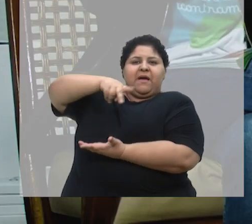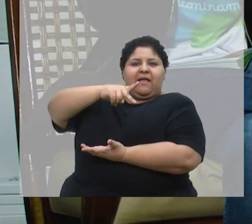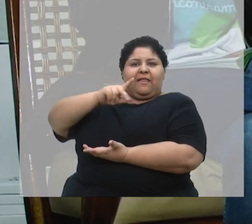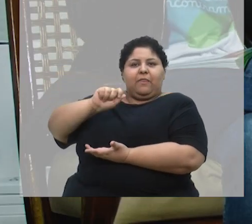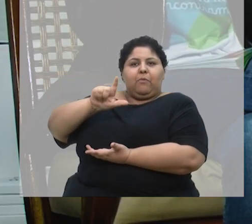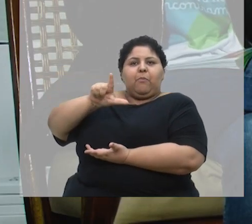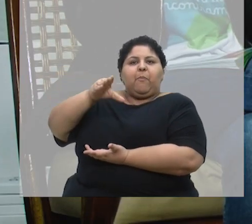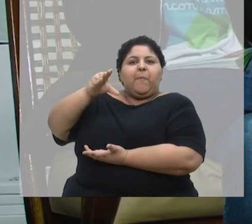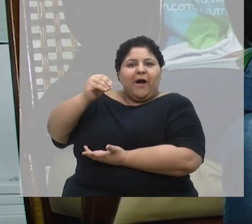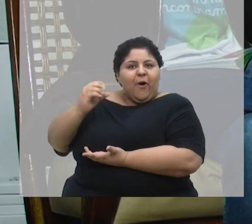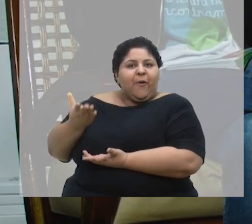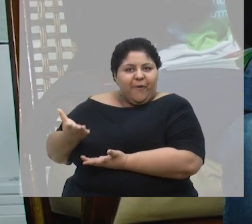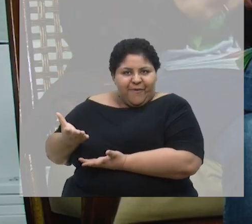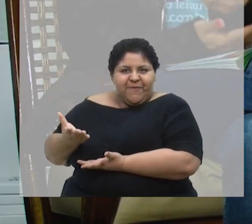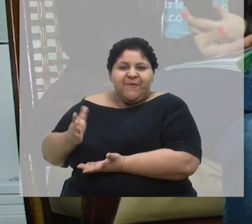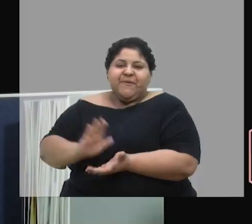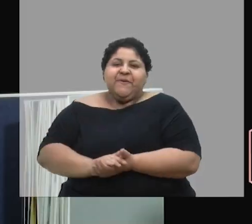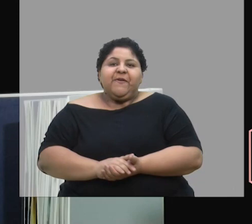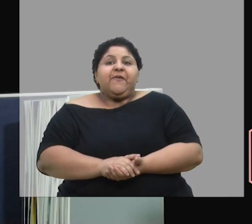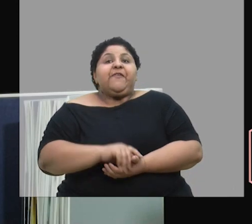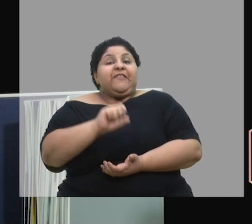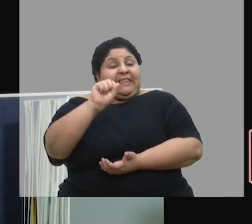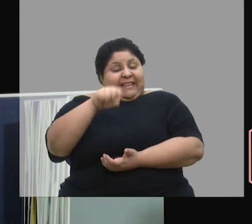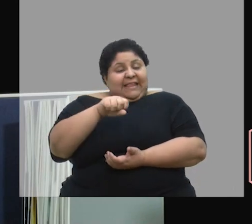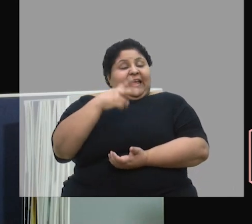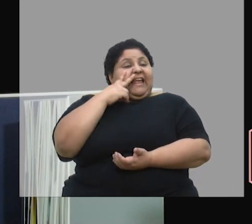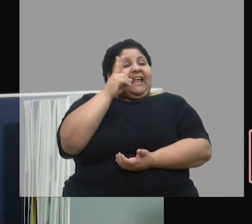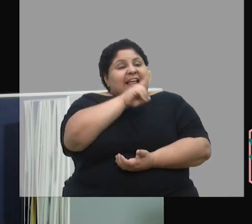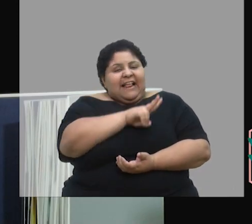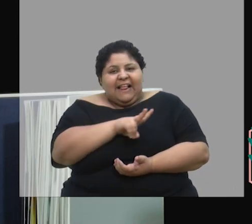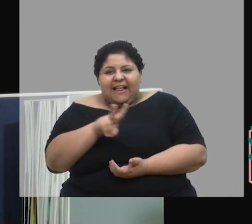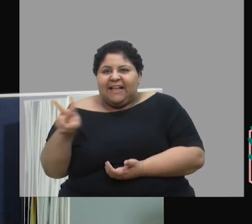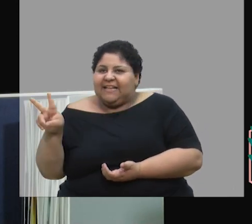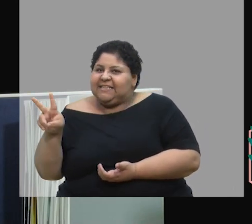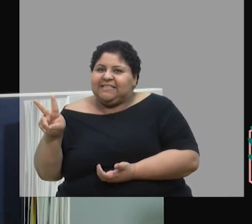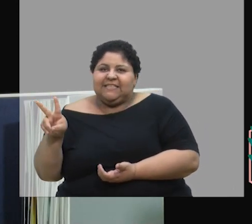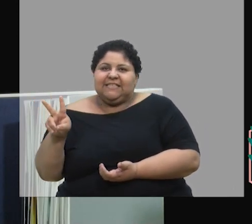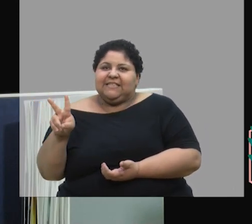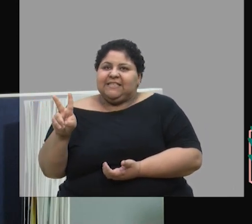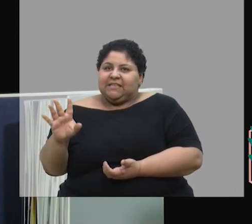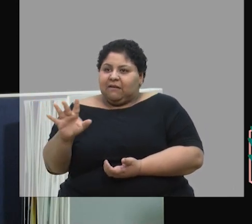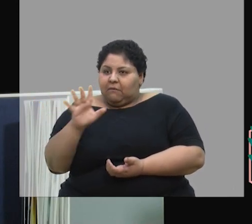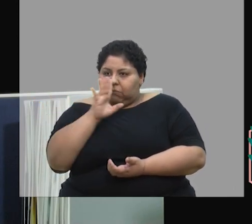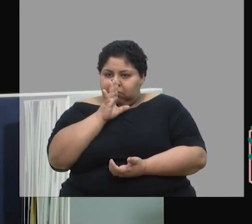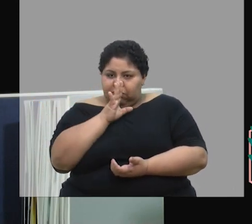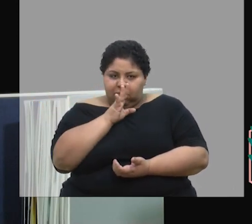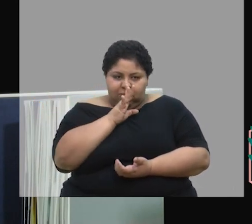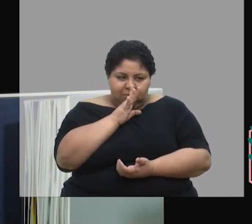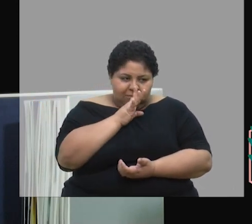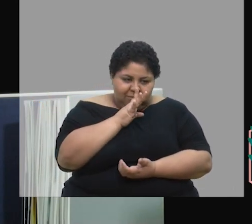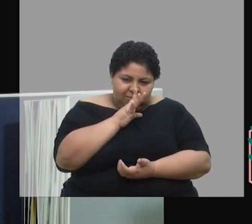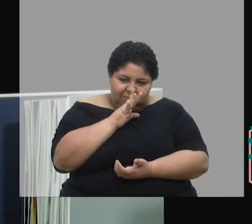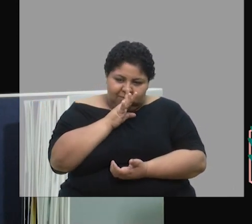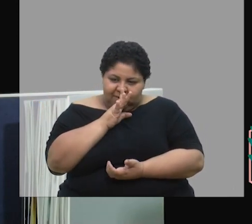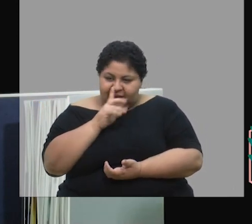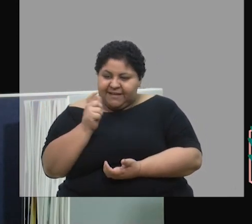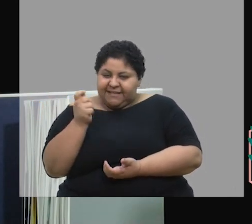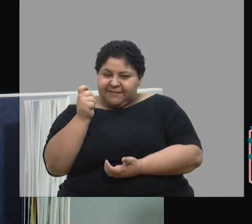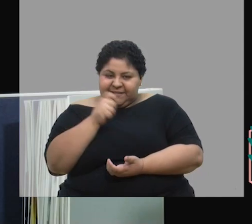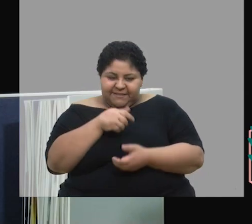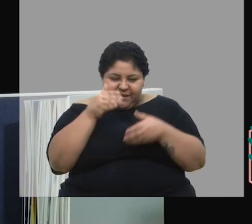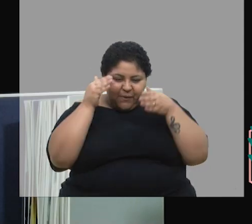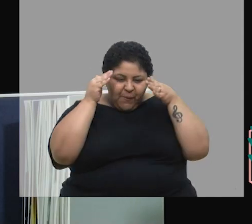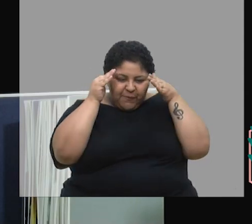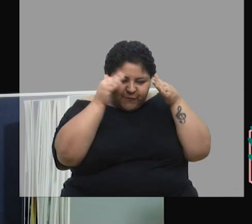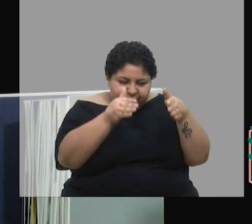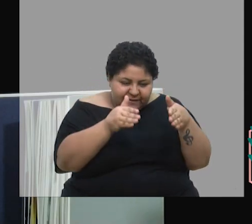né? Porque eu tô sempre na plateia. É, não é. E é isso mesmo, a gente meio que entra num estado de alfa, assim, porque tu precisa